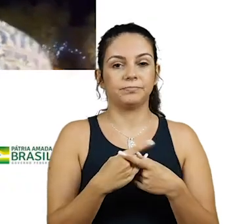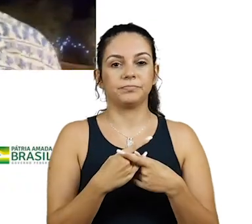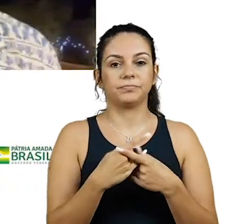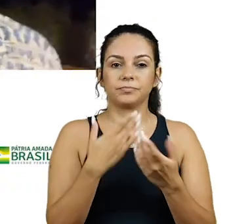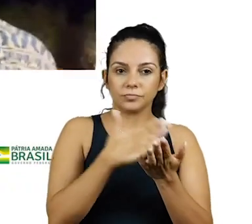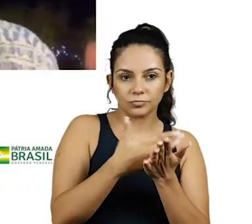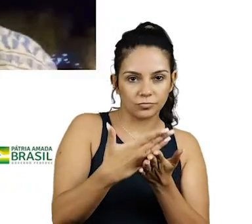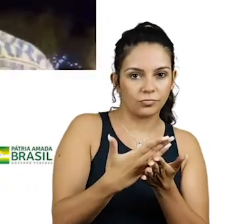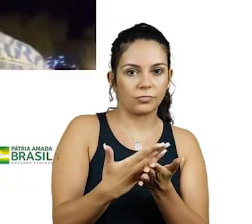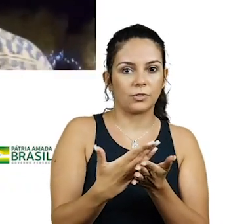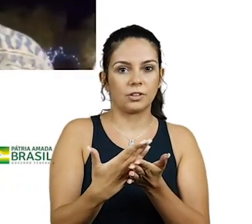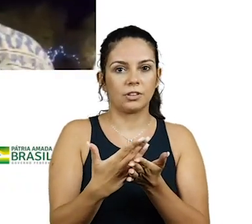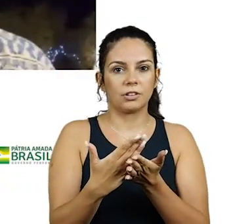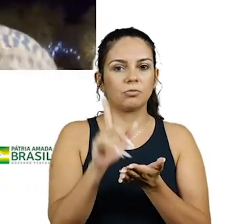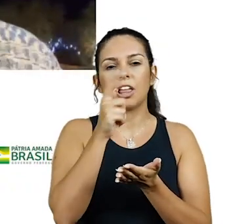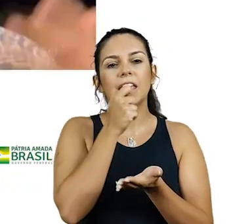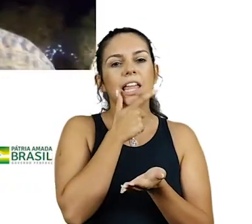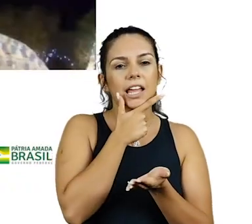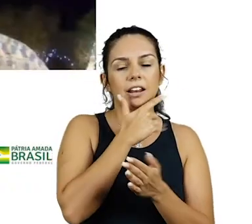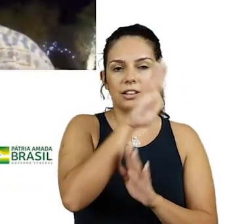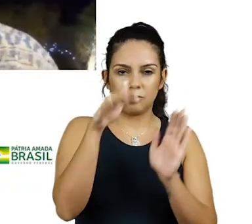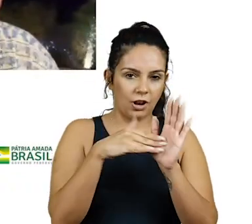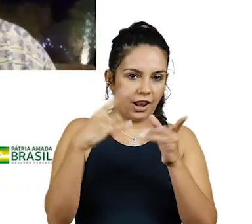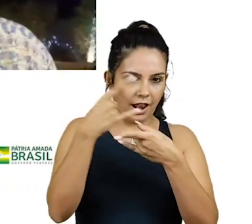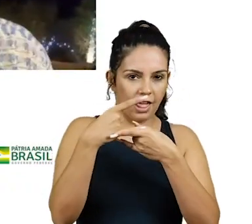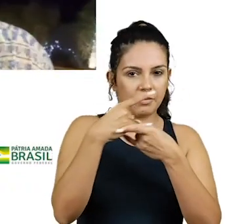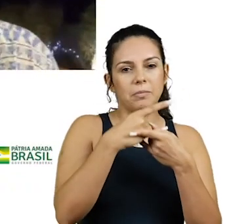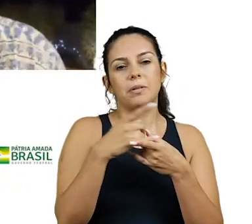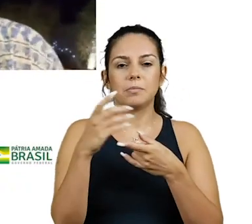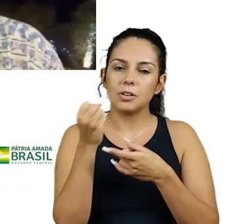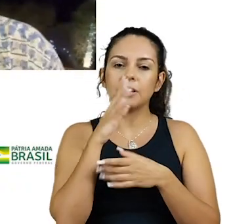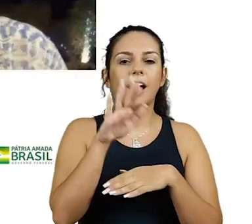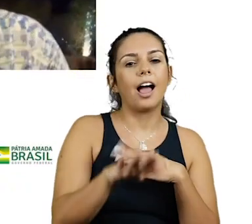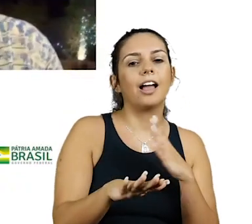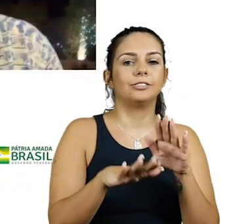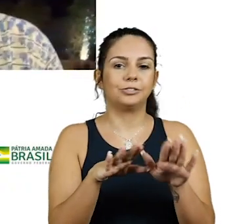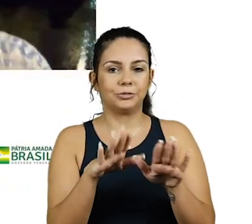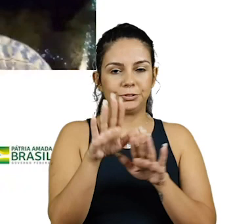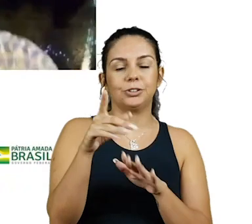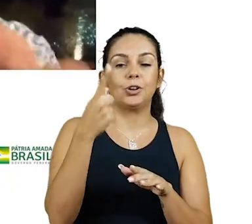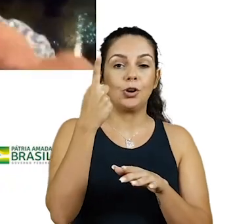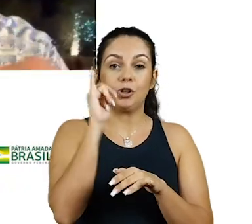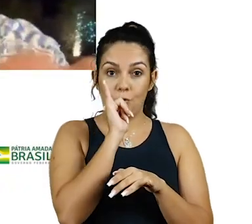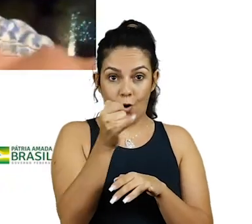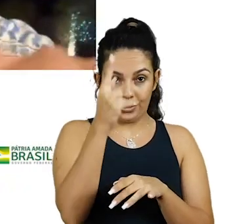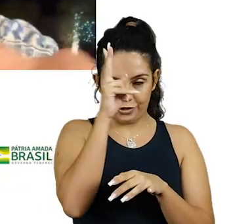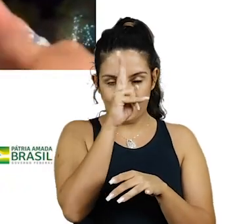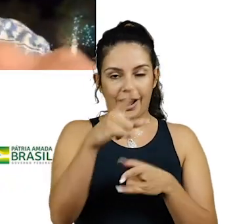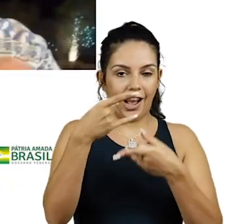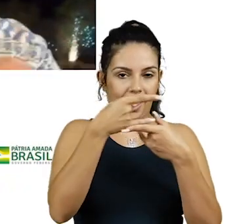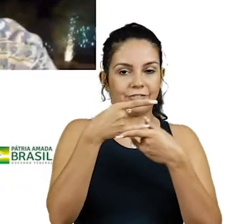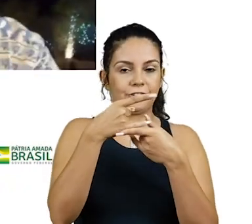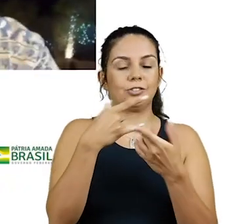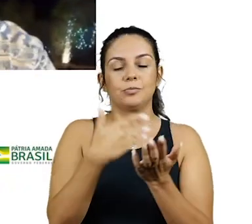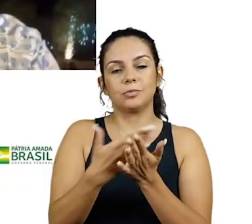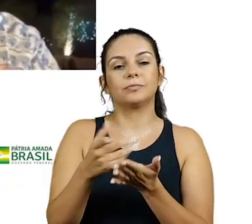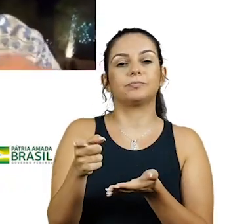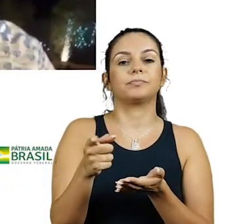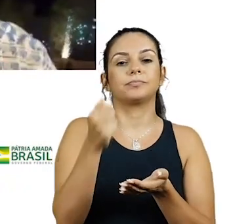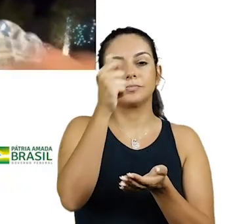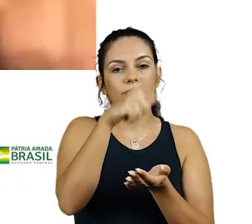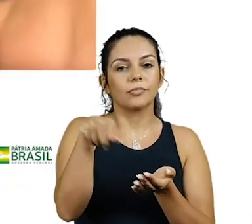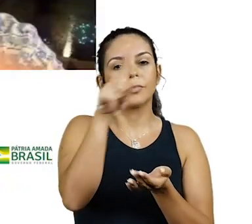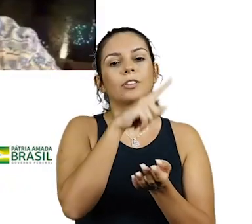E ela começa de uma maneira muito sem graça, como todas as lives. Boa tarde, estamos aqui. A hora que entrou já é